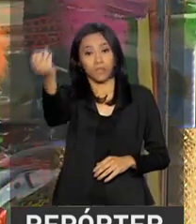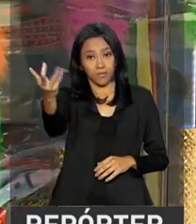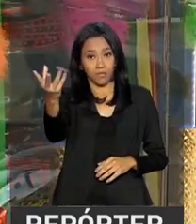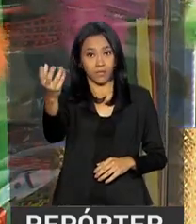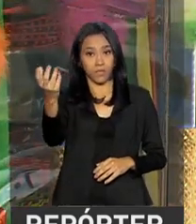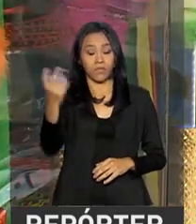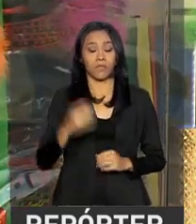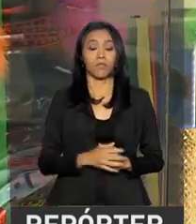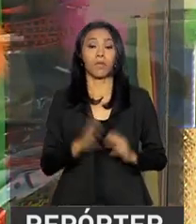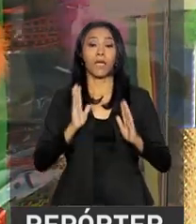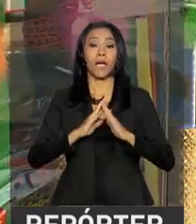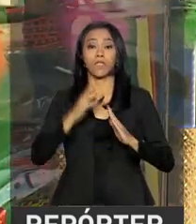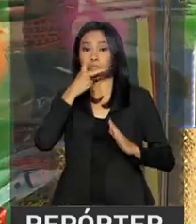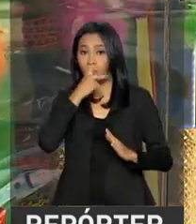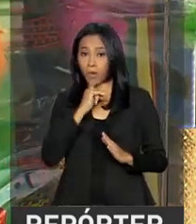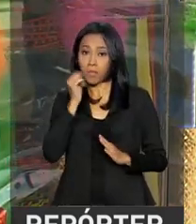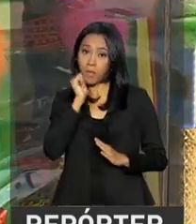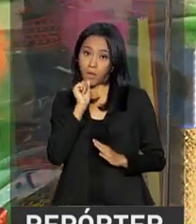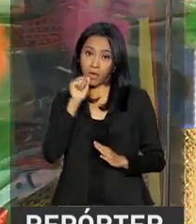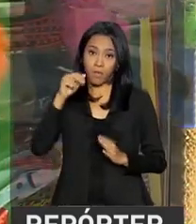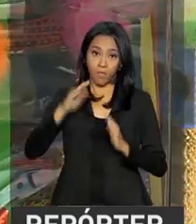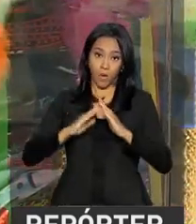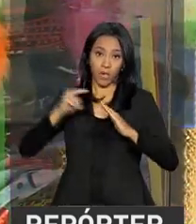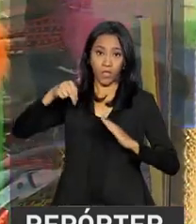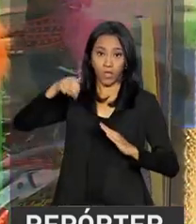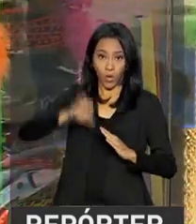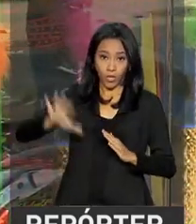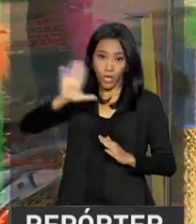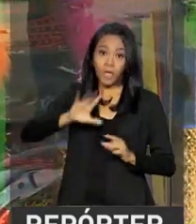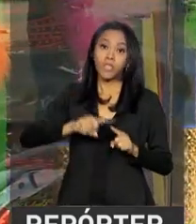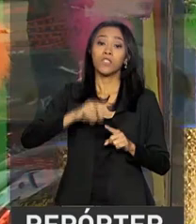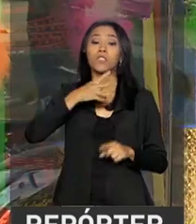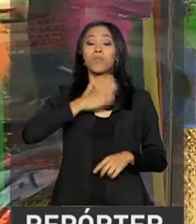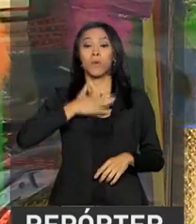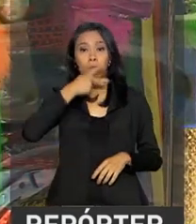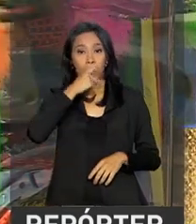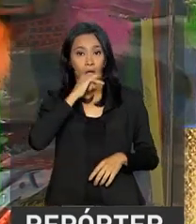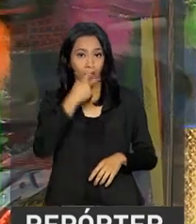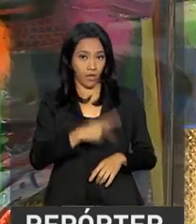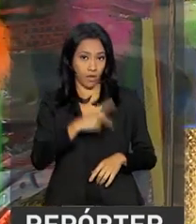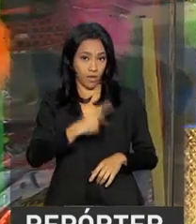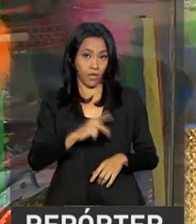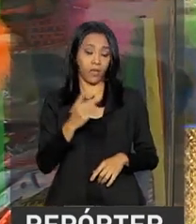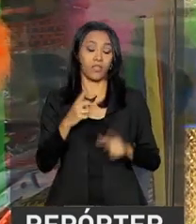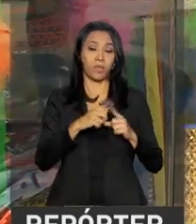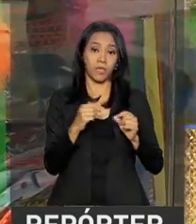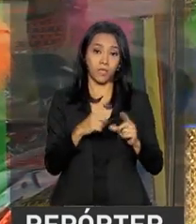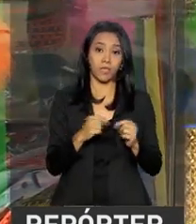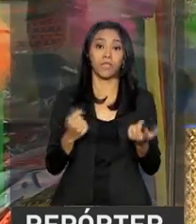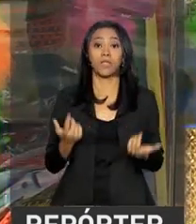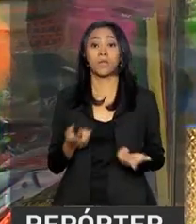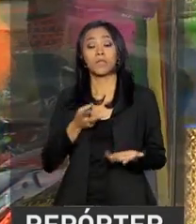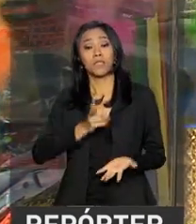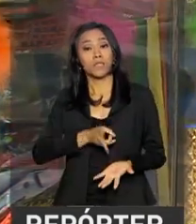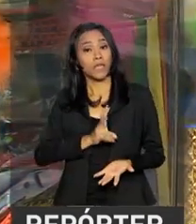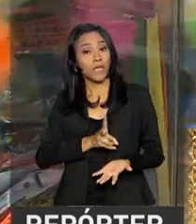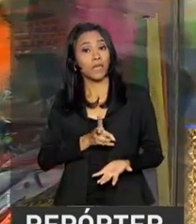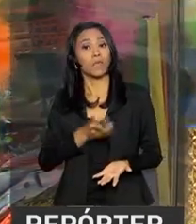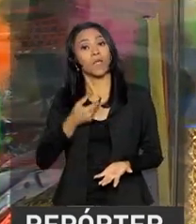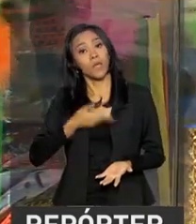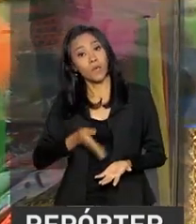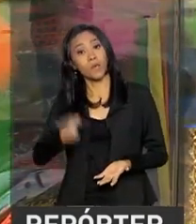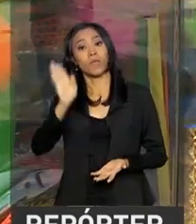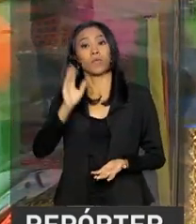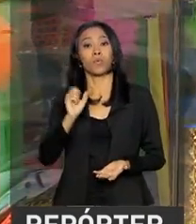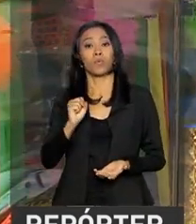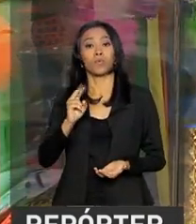minha mãe do nordeste meu pai é daqui de brasília mesmo então a gente sempre oi eu descia para o sudeste